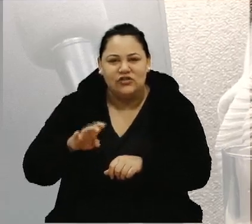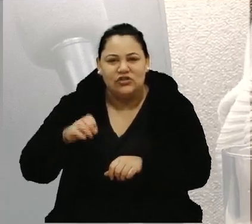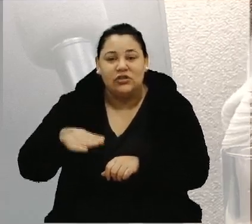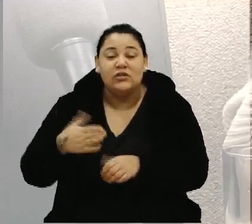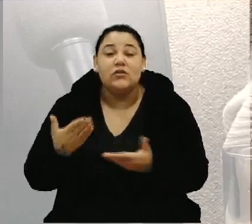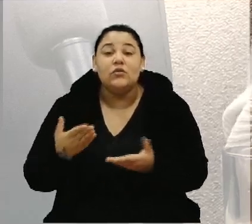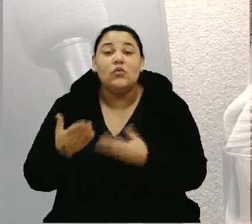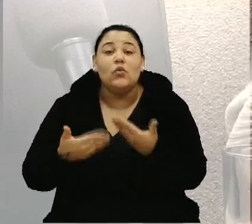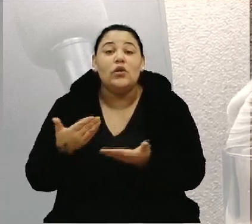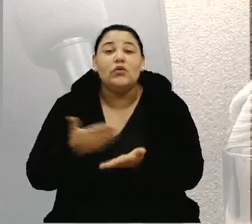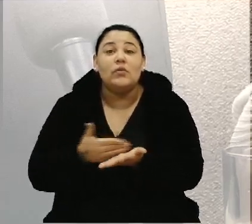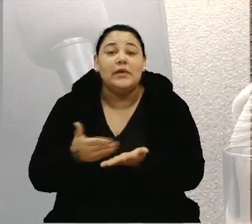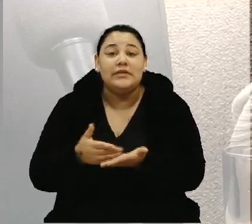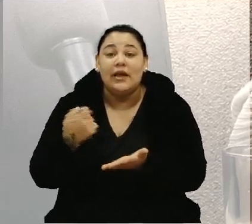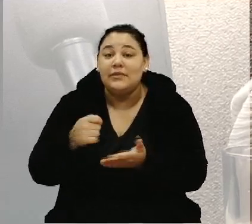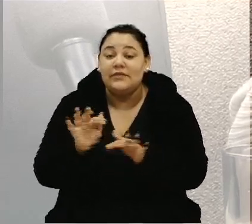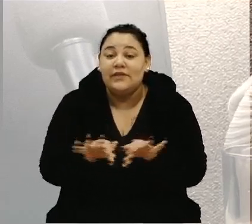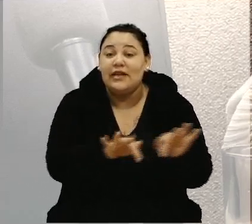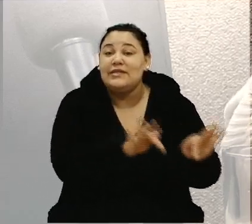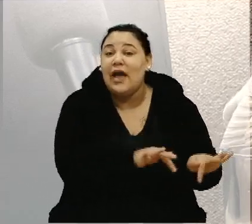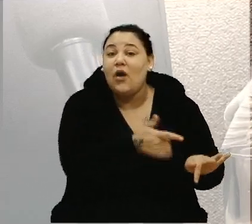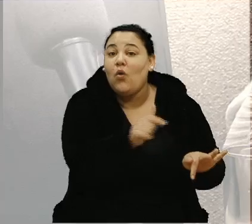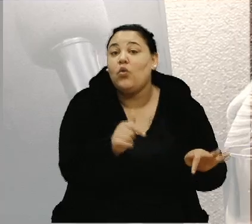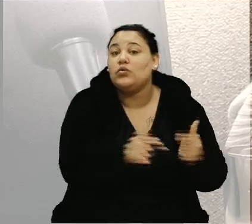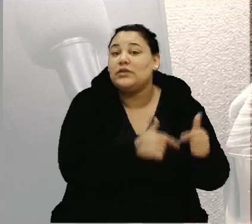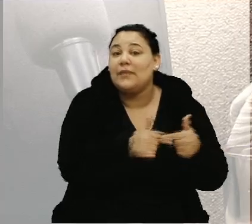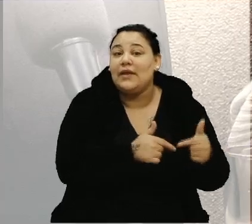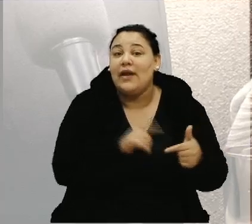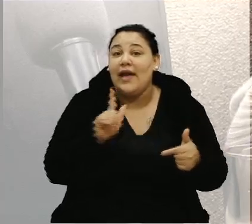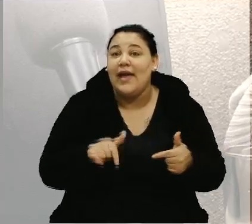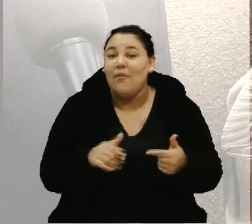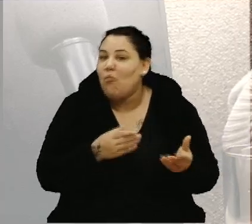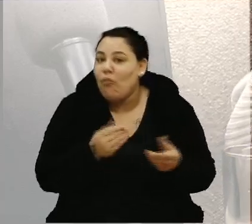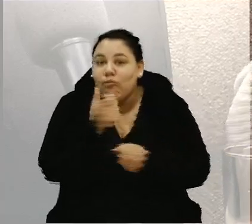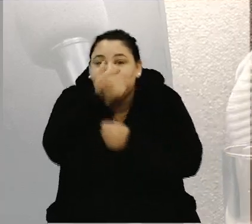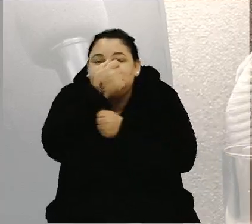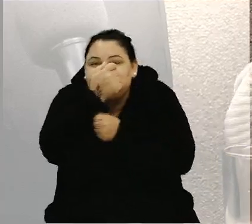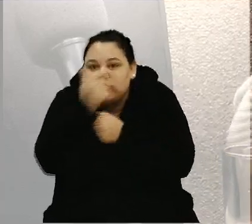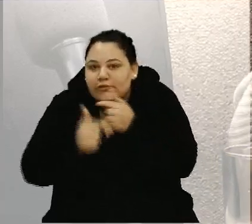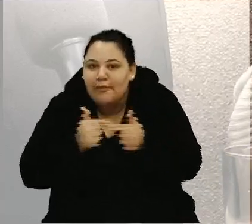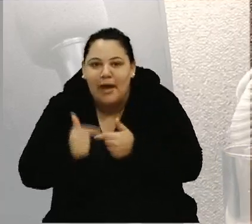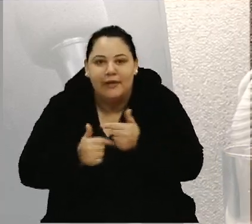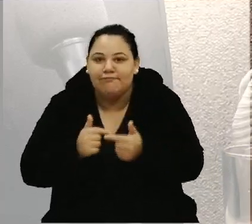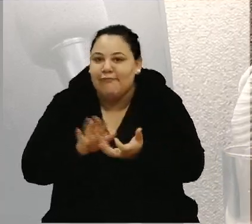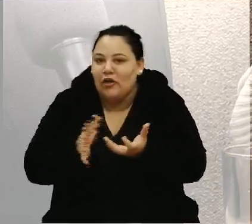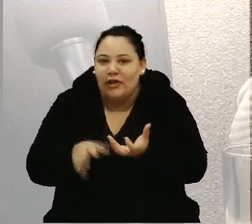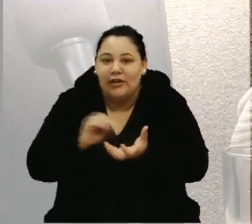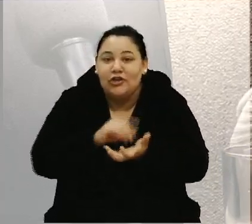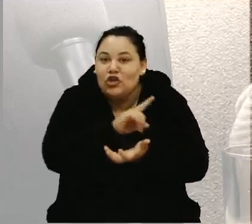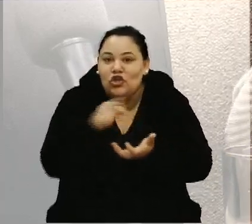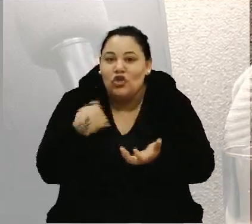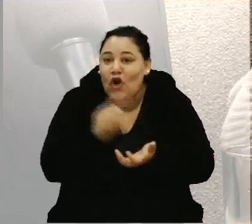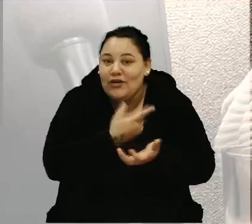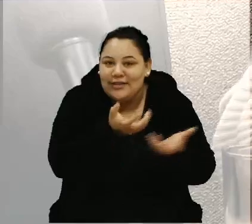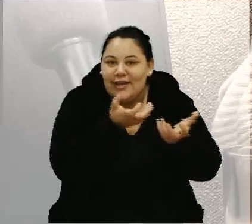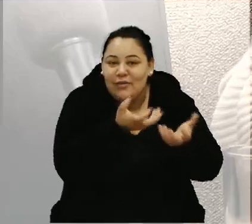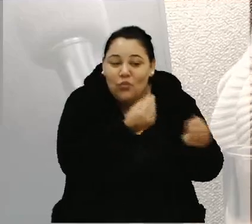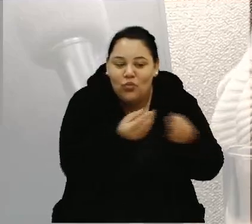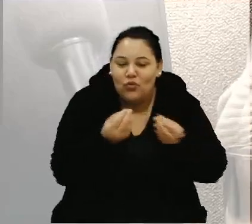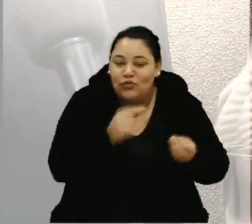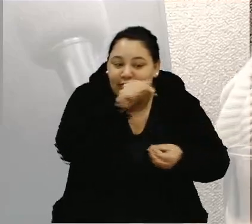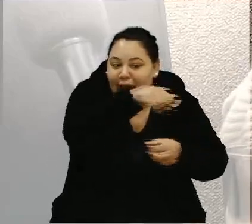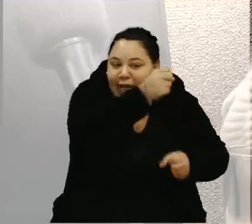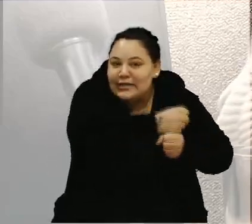iniciar? Ela tem que terminar outros trabalhos. É sobrecarregar a Codeca. Nós queremos muito que essa obra